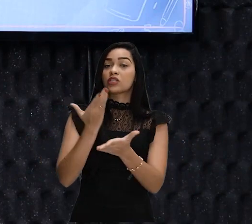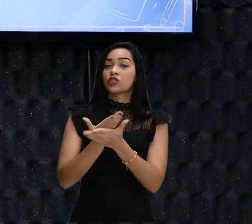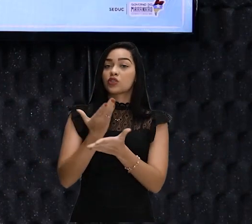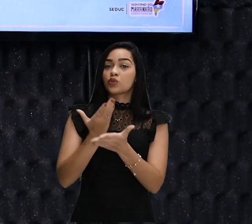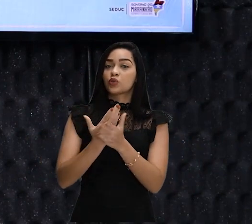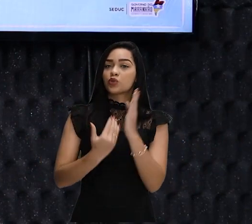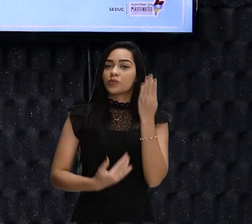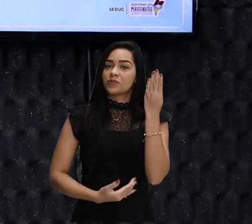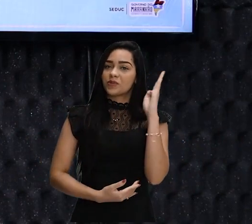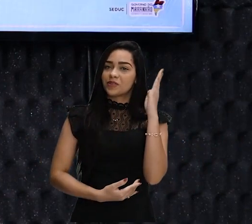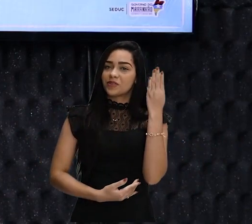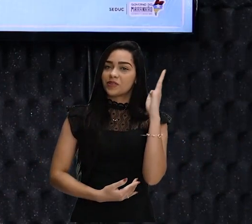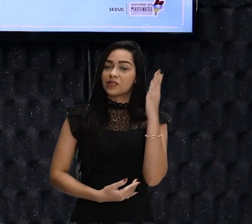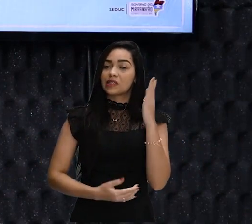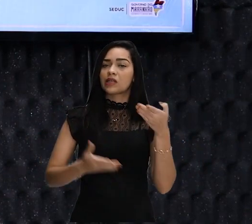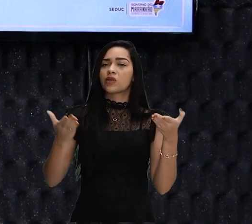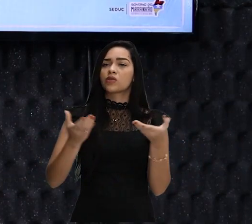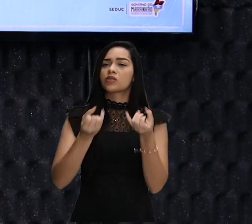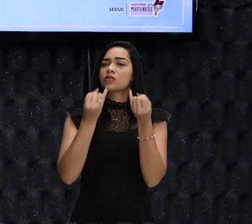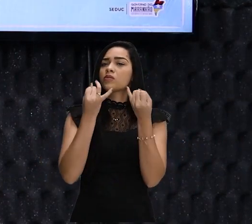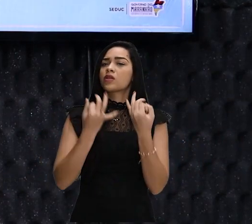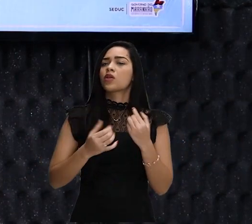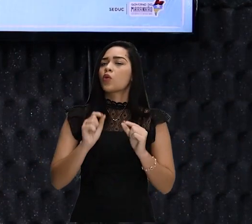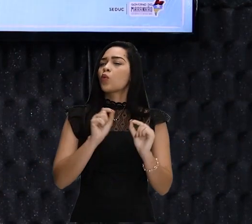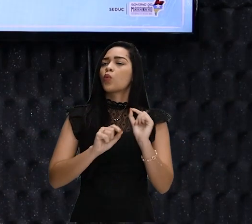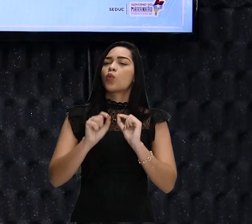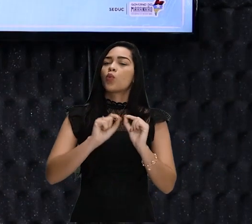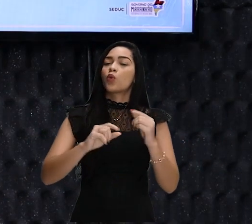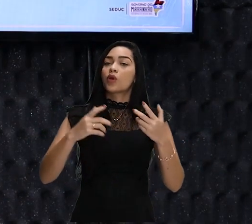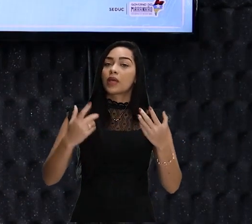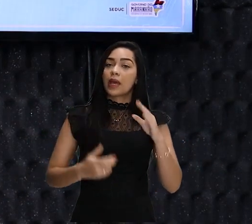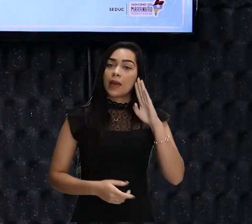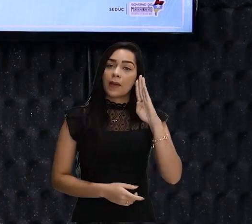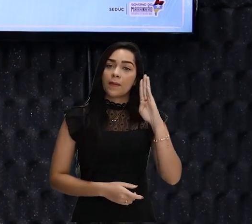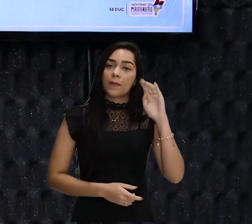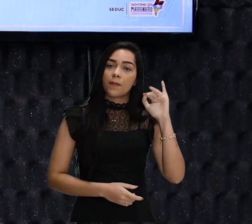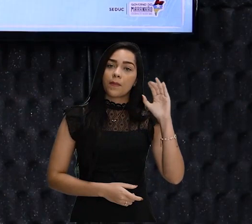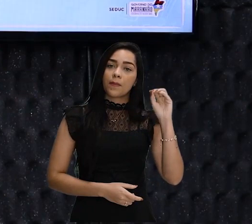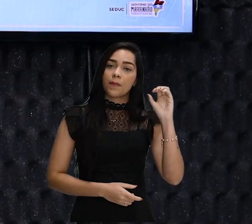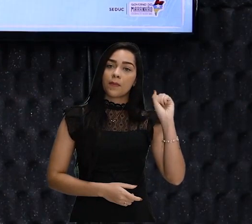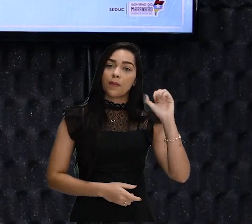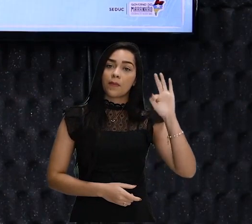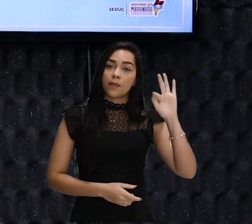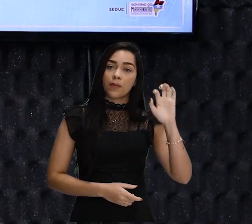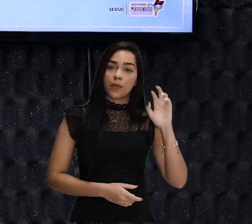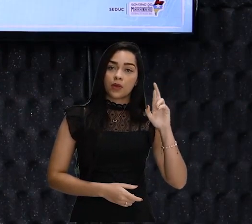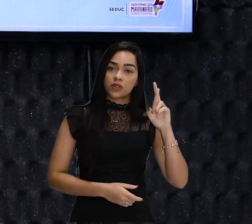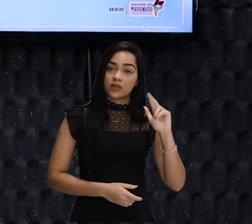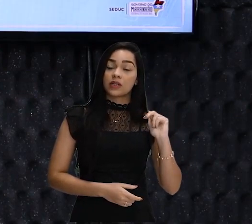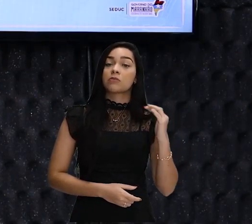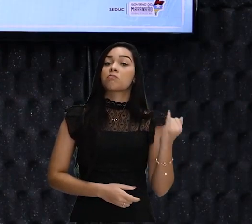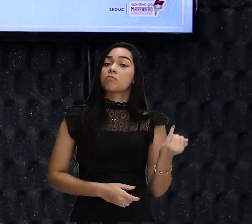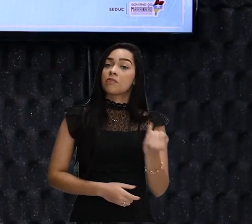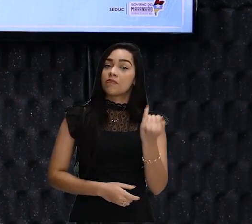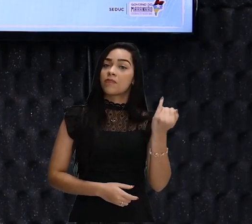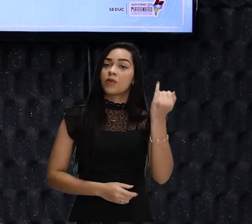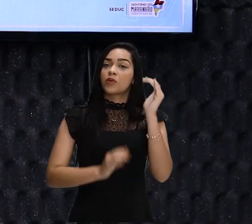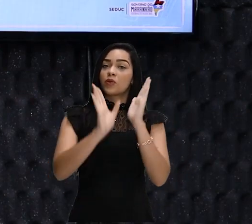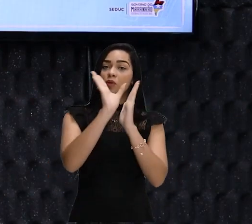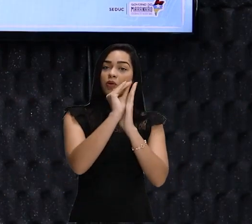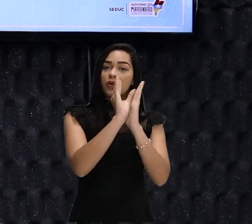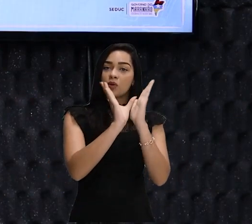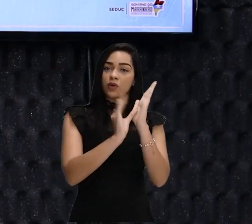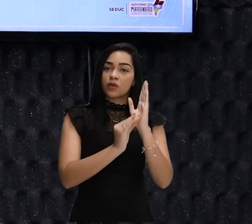de biologia, tá? E hoje nós vamos falar sobre biosfera, um tema muito importante que faz parte do conteúdo